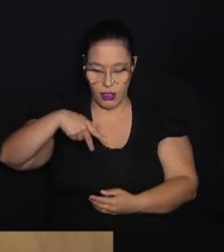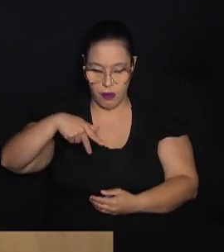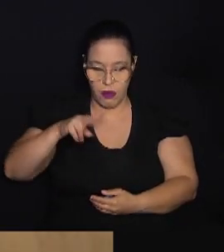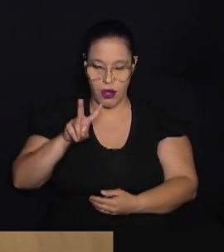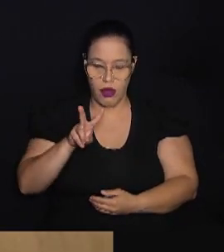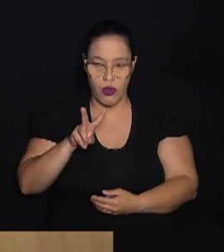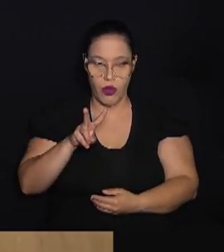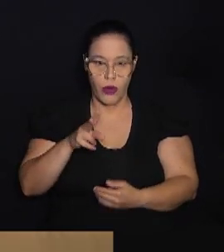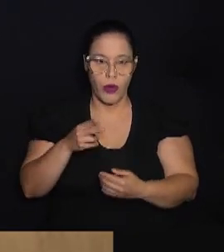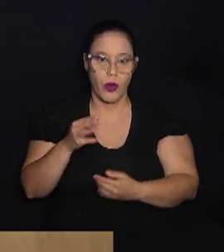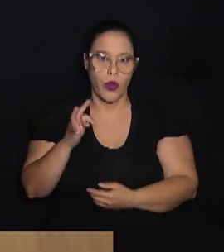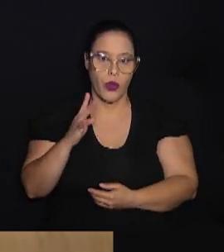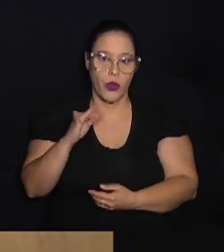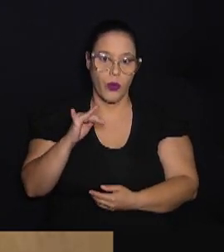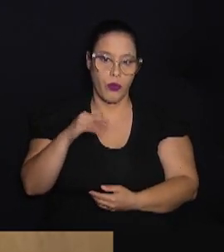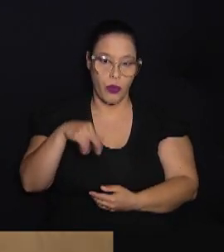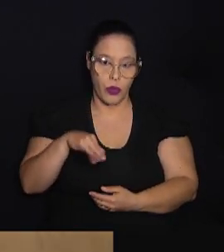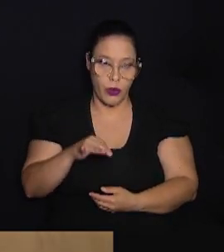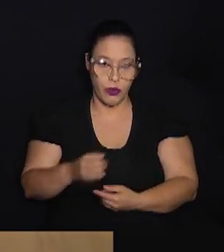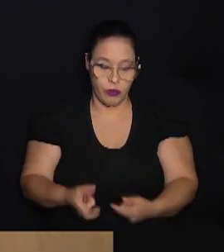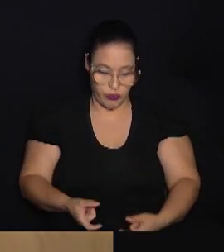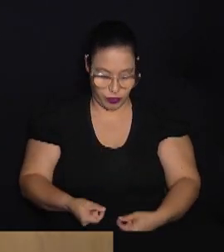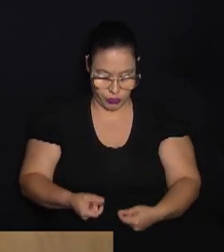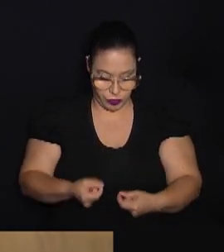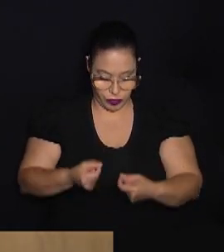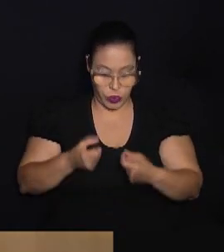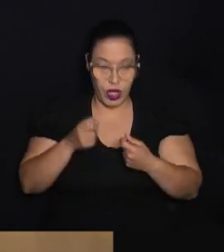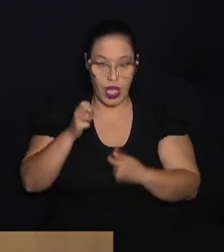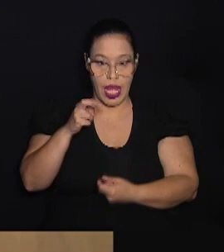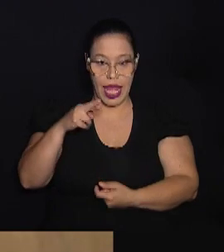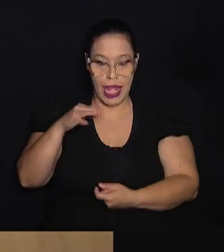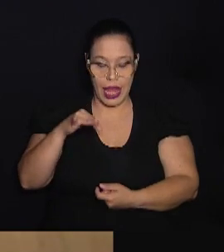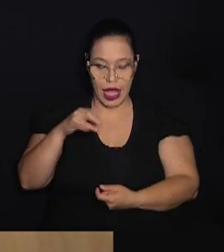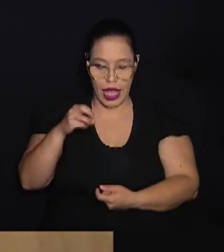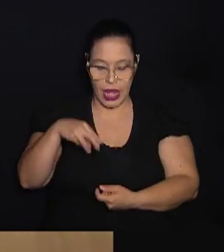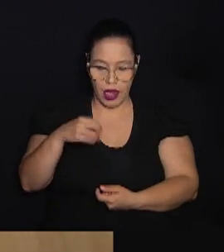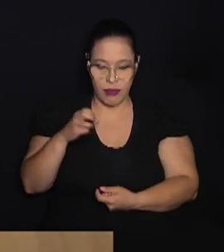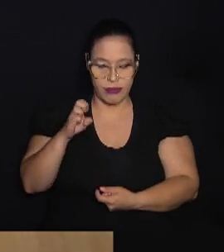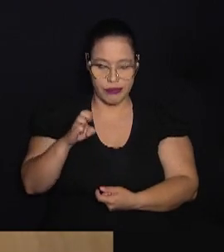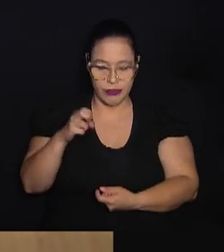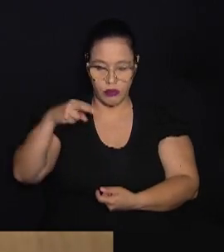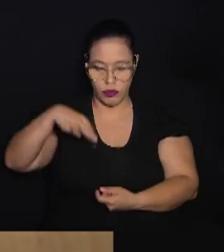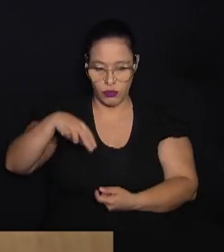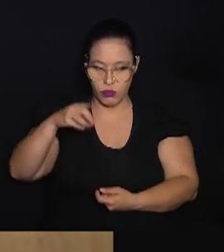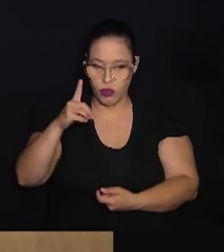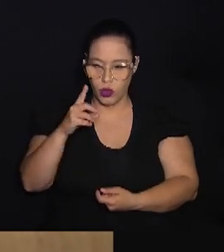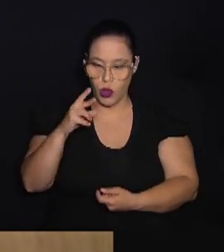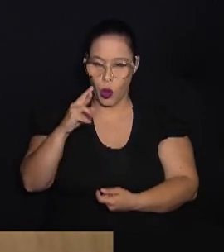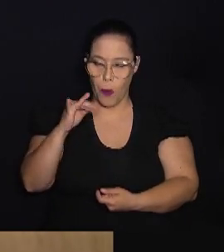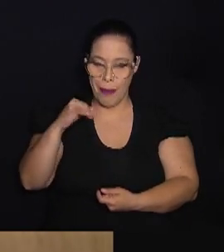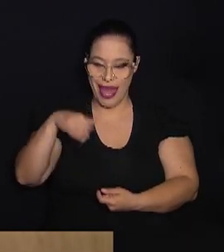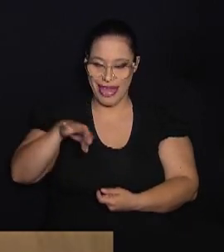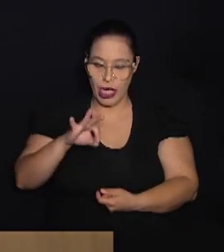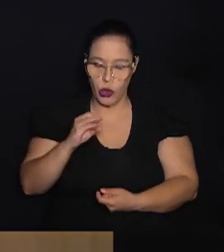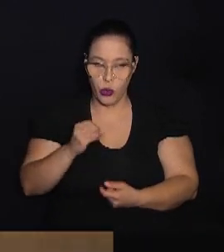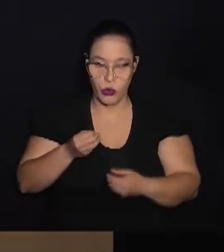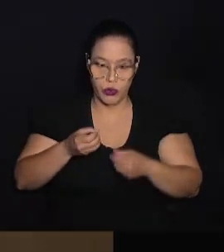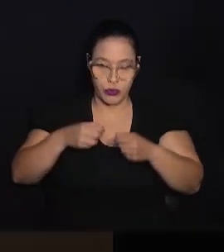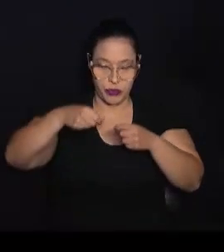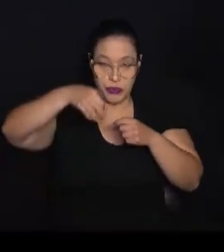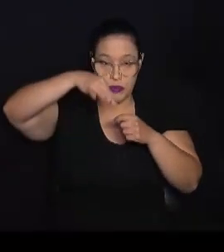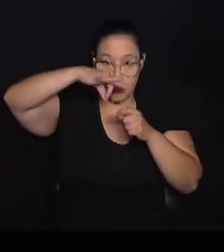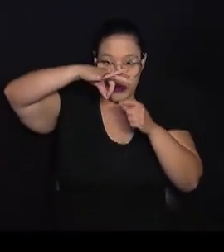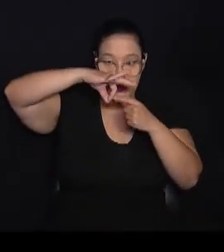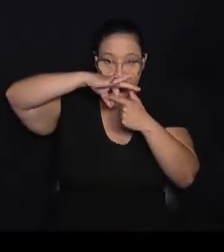tumor muito comum no útero é o câncer de endométrio. O câncer de endométrio ele se origina na parte de dentro do útero, naquela parte